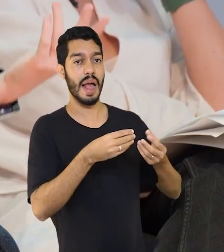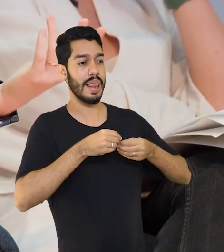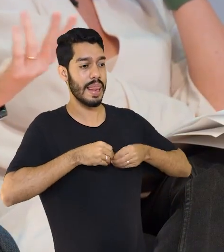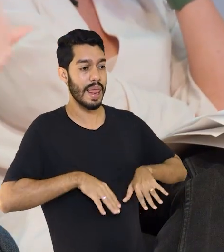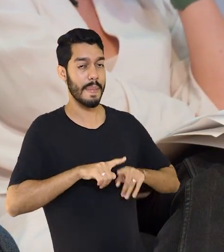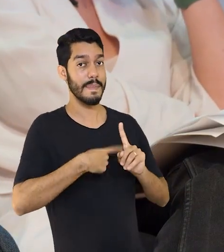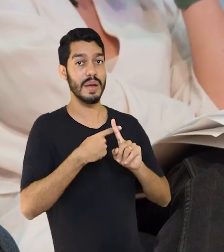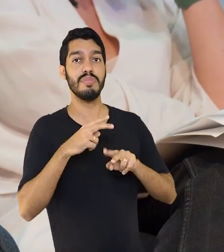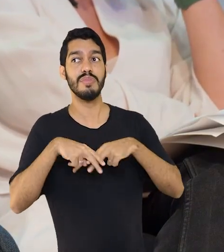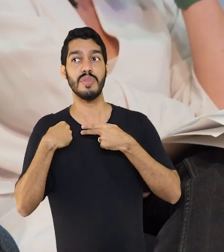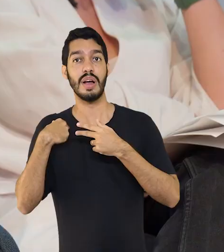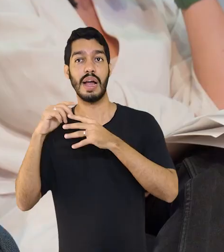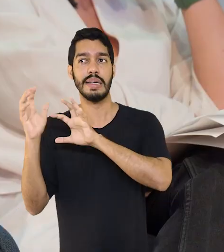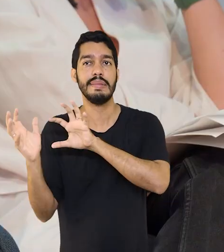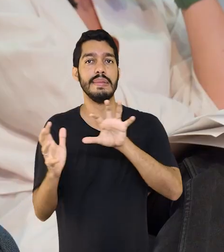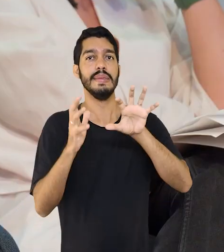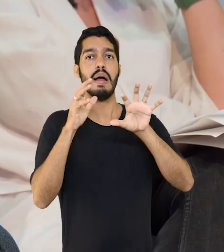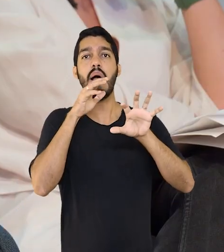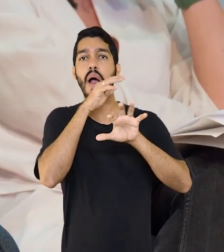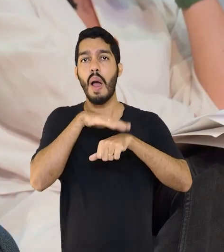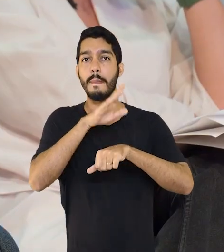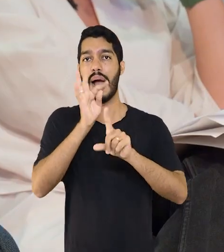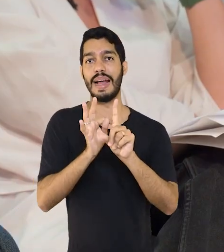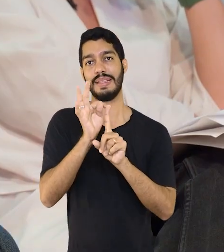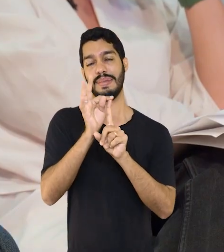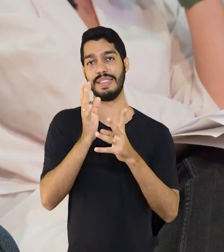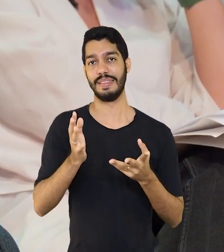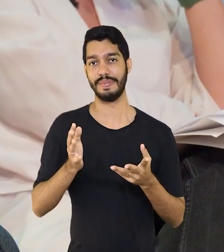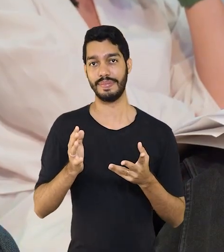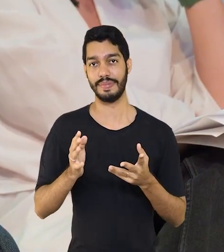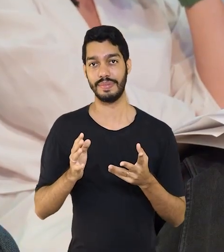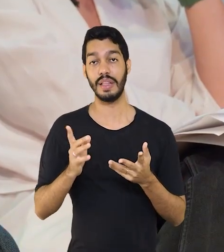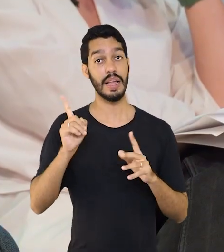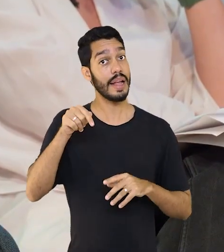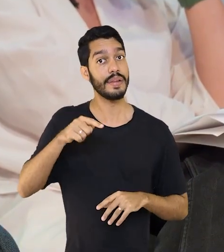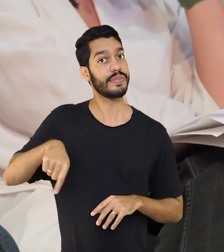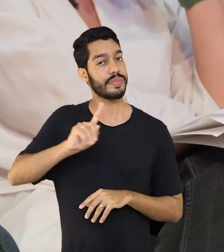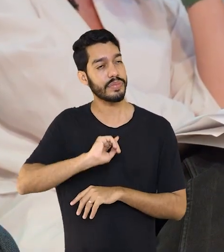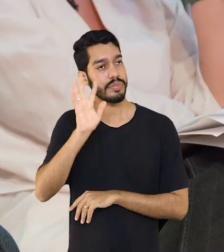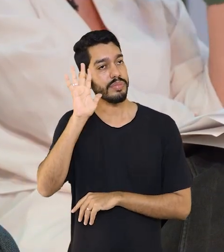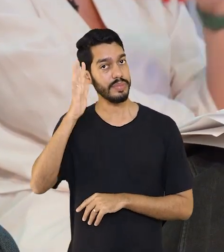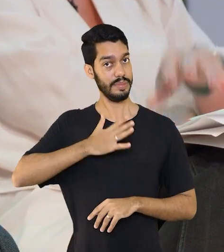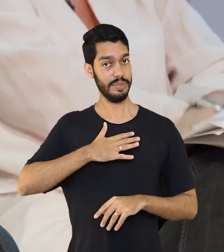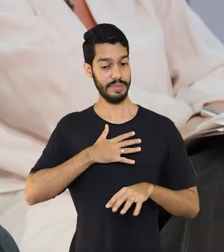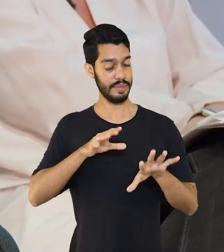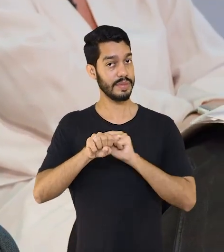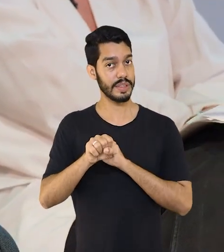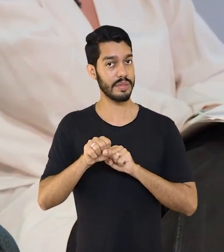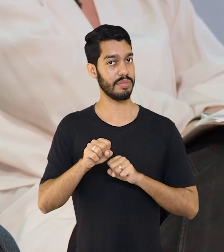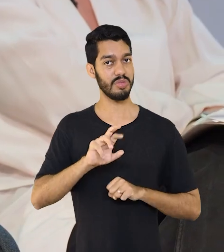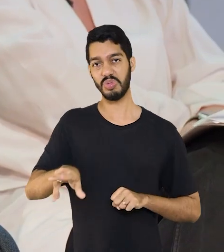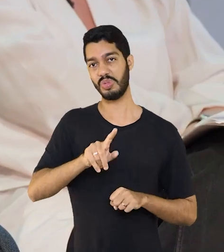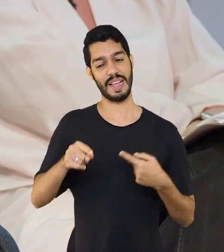que bata lá no hospital por conta de uma onda de calor. Então, são associações que a gente... Não é natural da gente fazer. E na